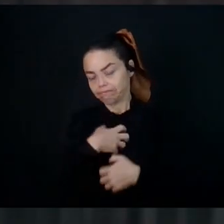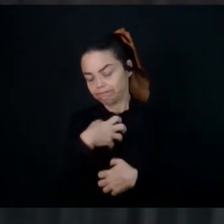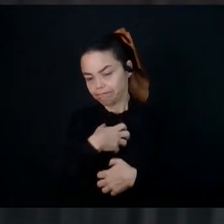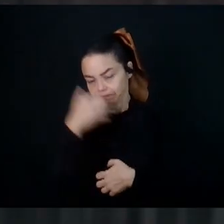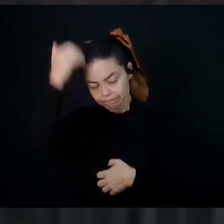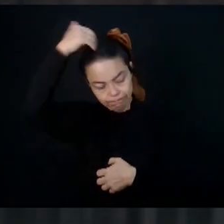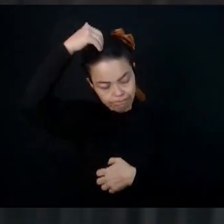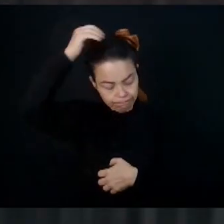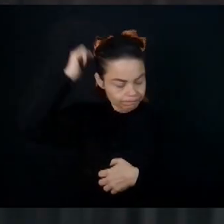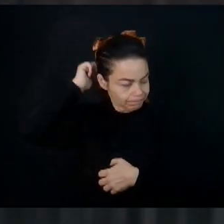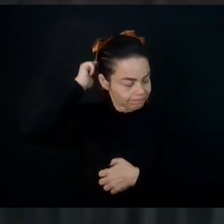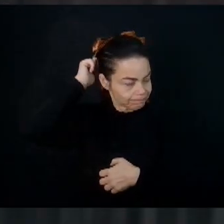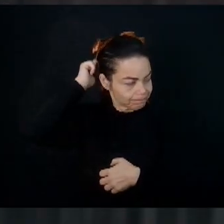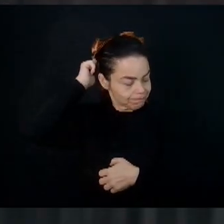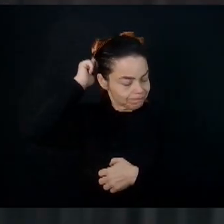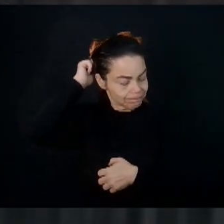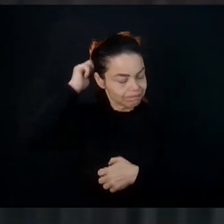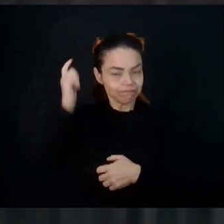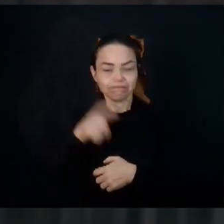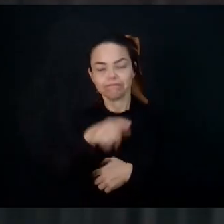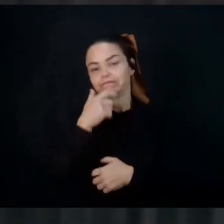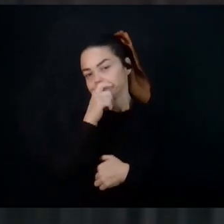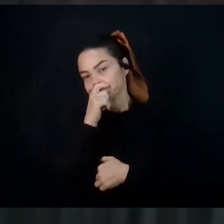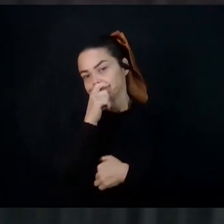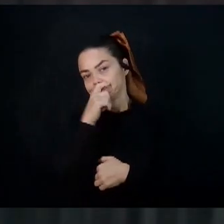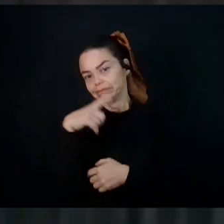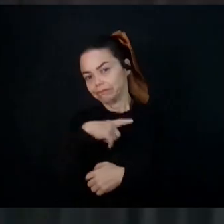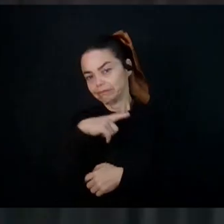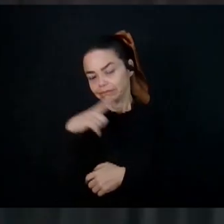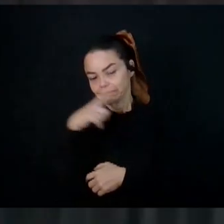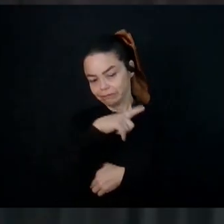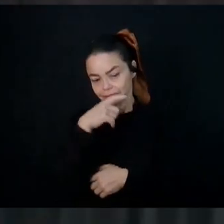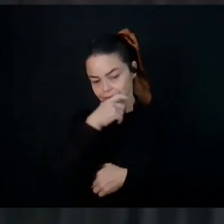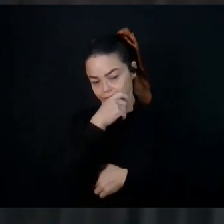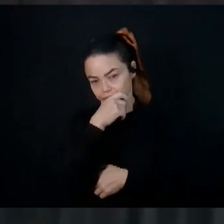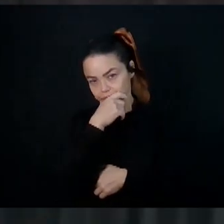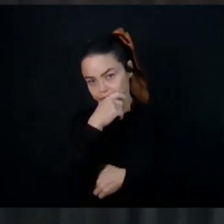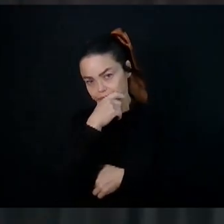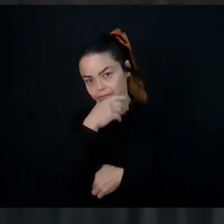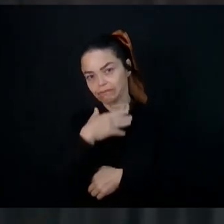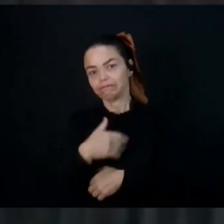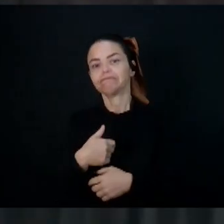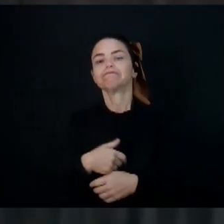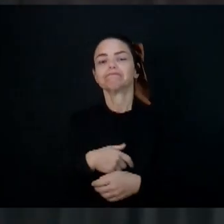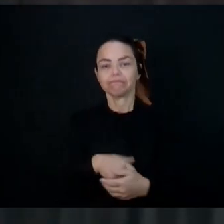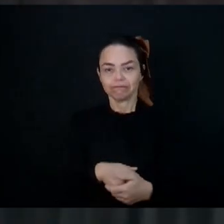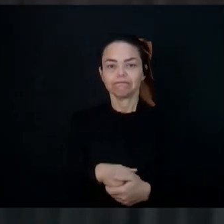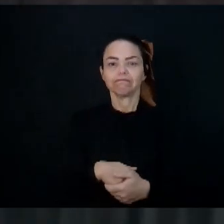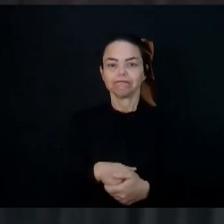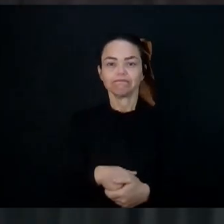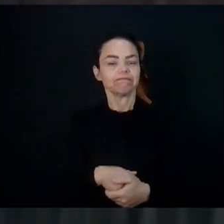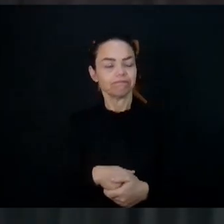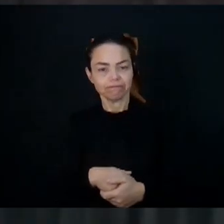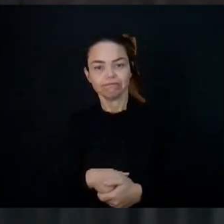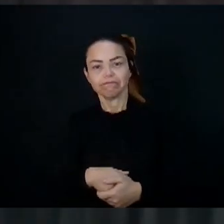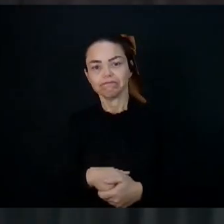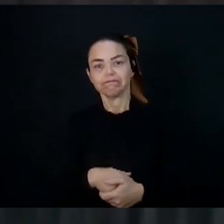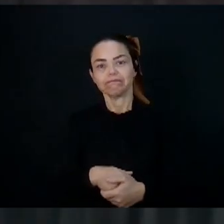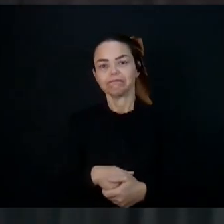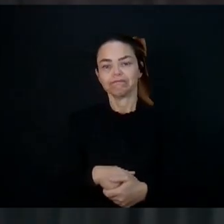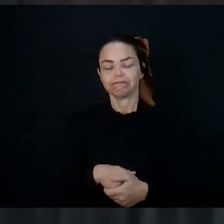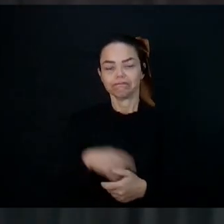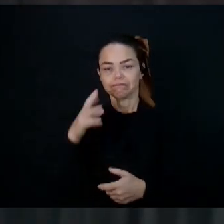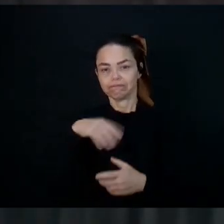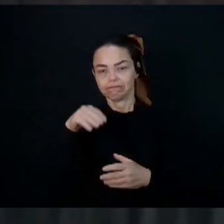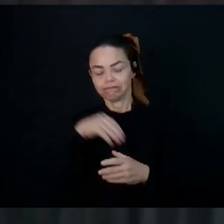estou causando, mas uma vez existia um ganho que é muito maior, que ela não cabe a